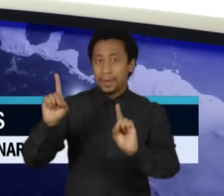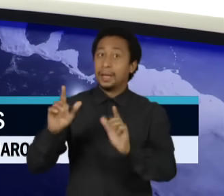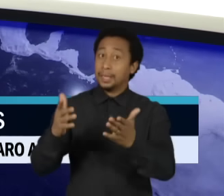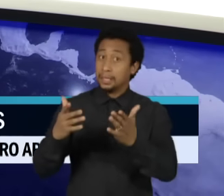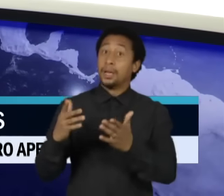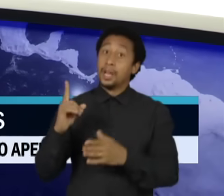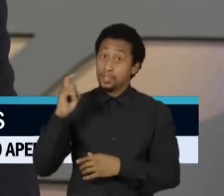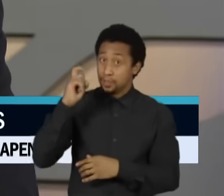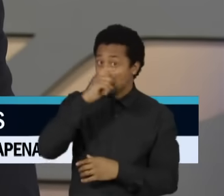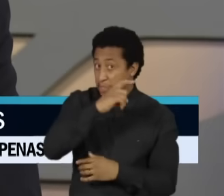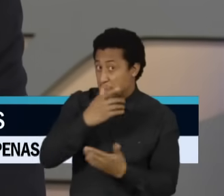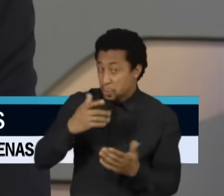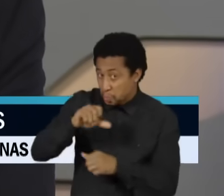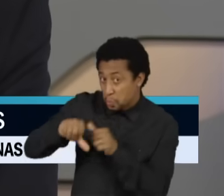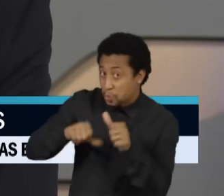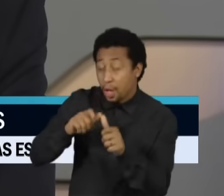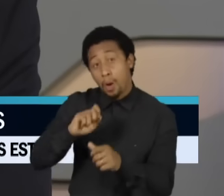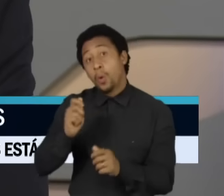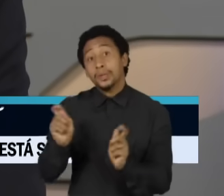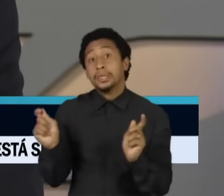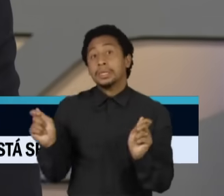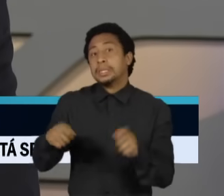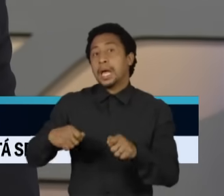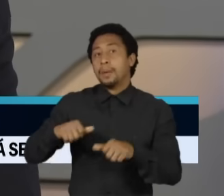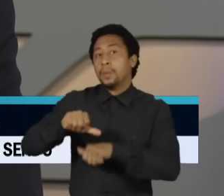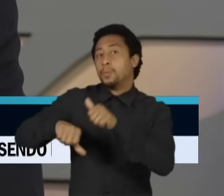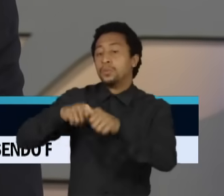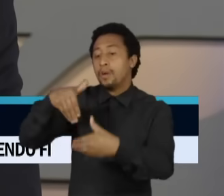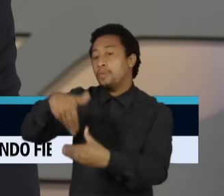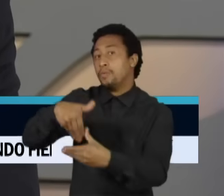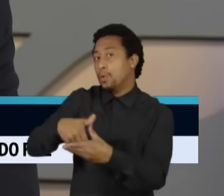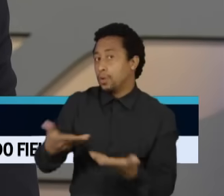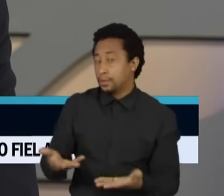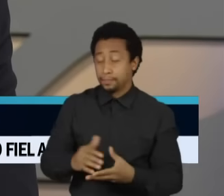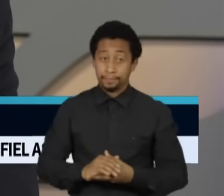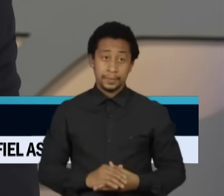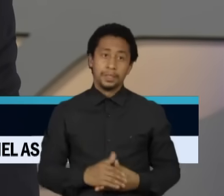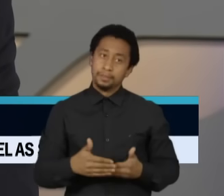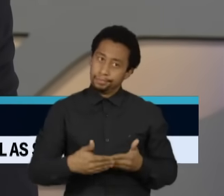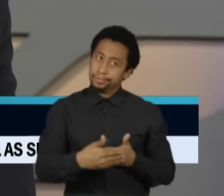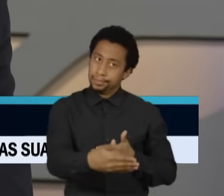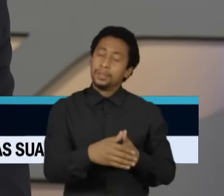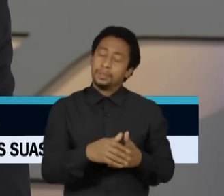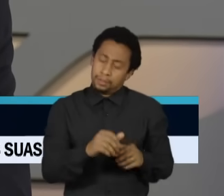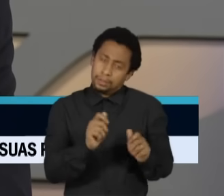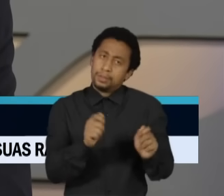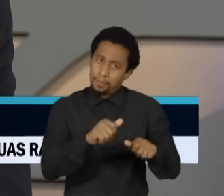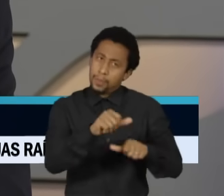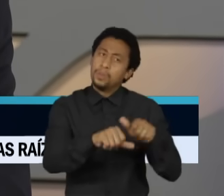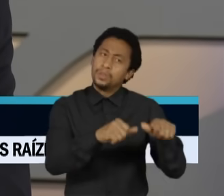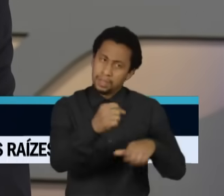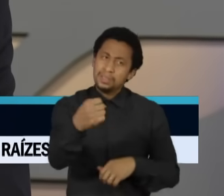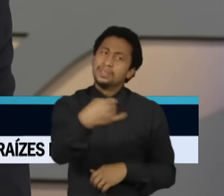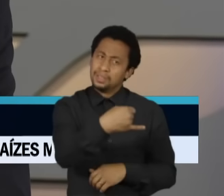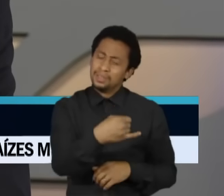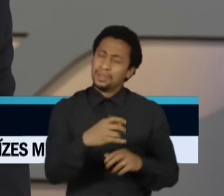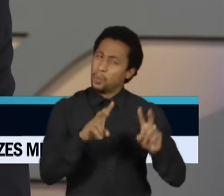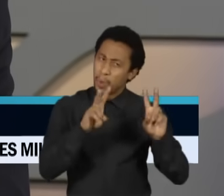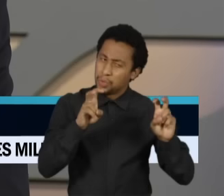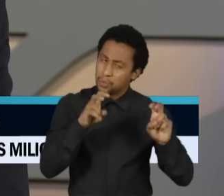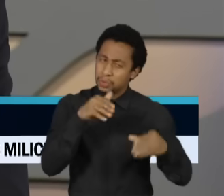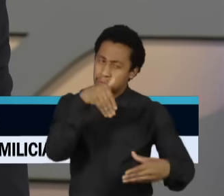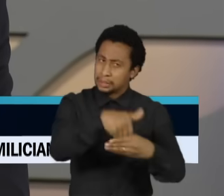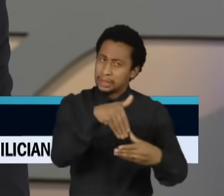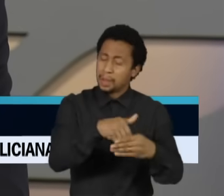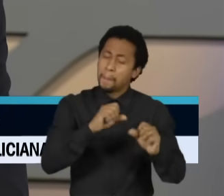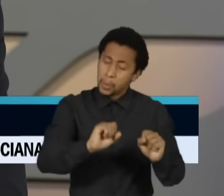rolar? Claro que ainda tem muita água para rolar, nada em termos eleitorais é irreversível, mas a vantagem